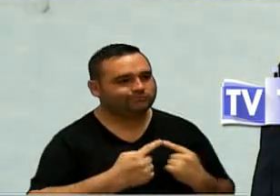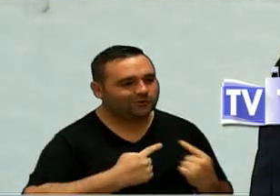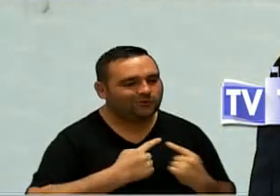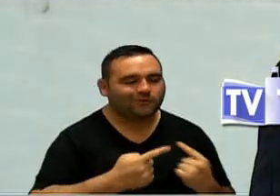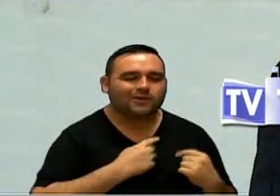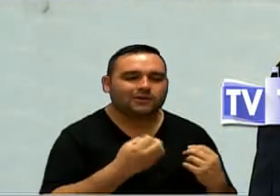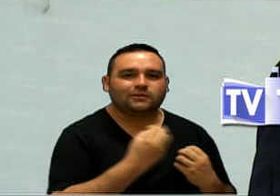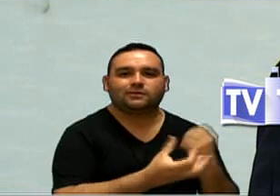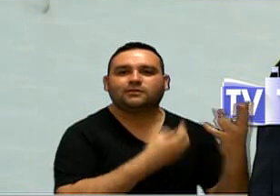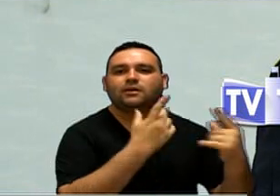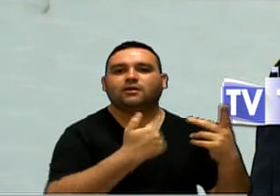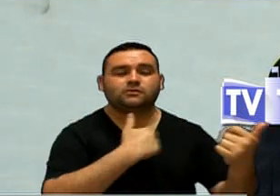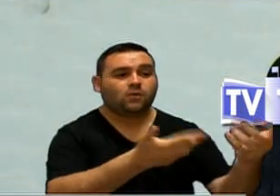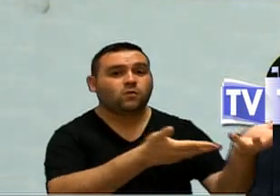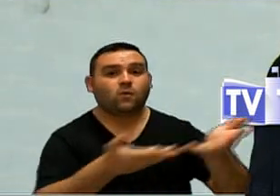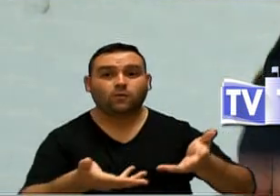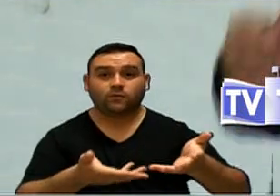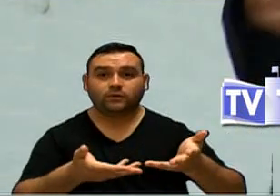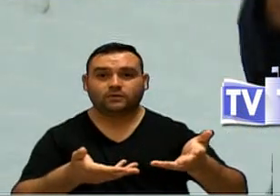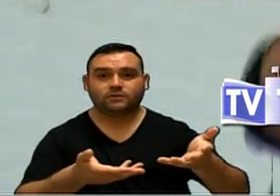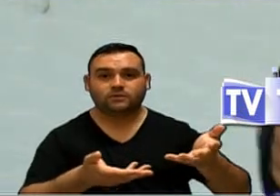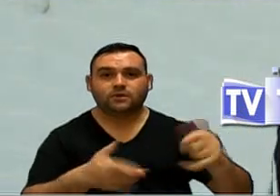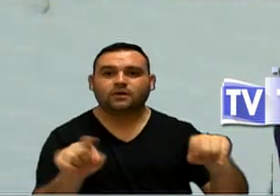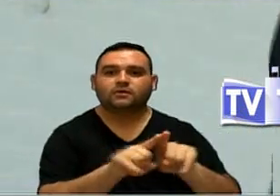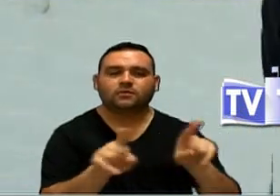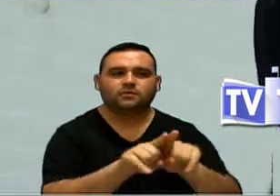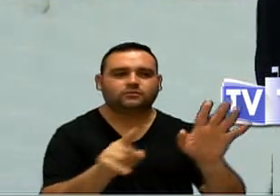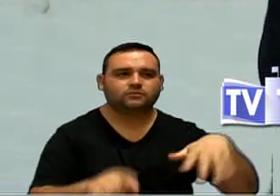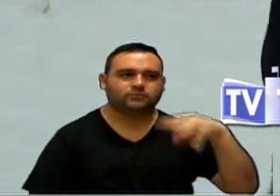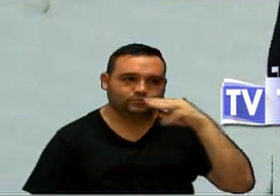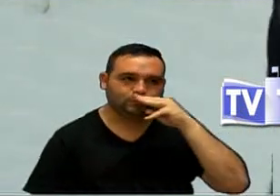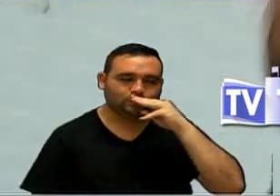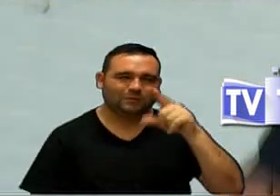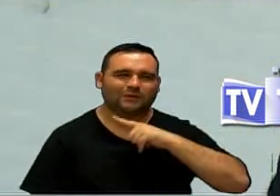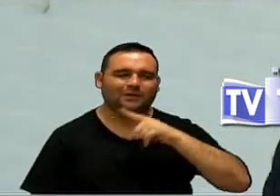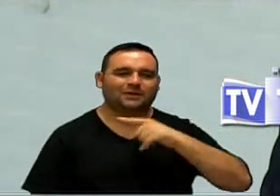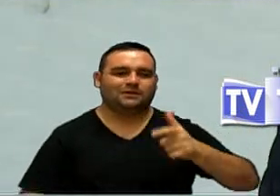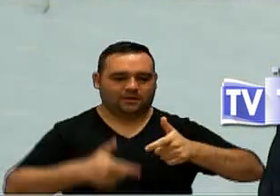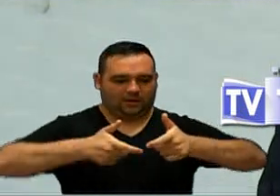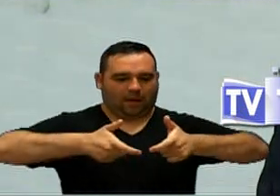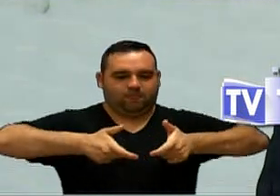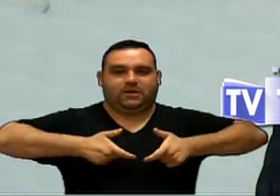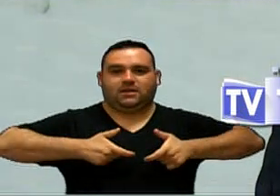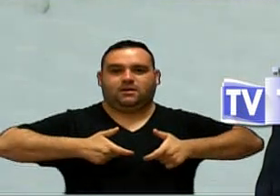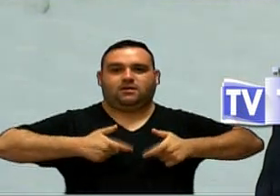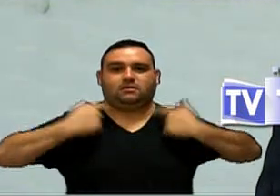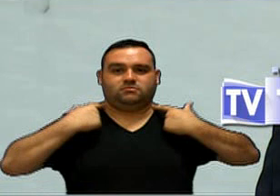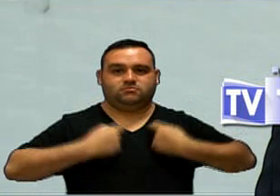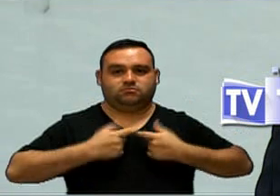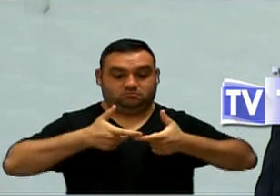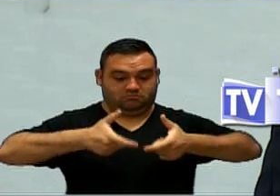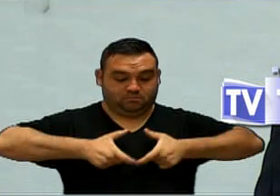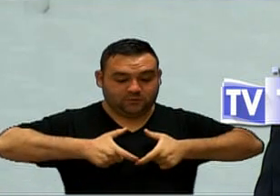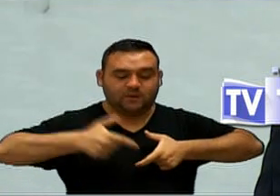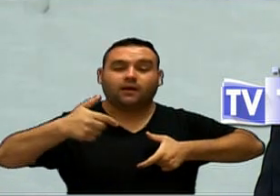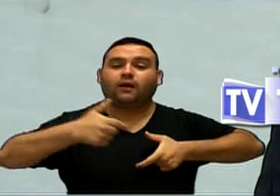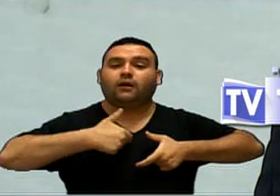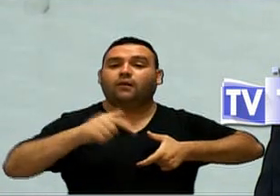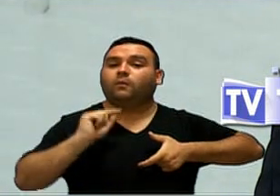comigo. Está o convite. E, Martinez, tem uma medalha. Essa